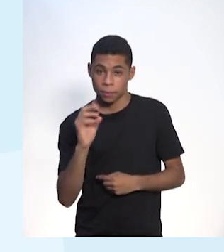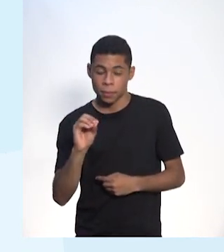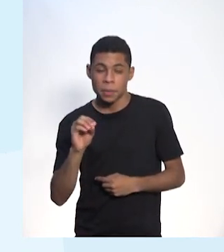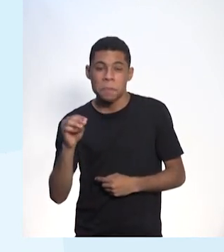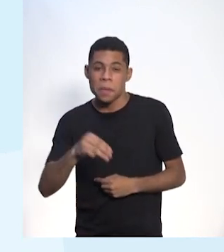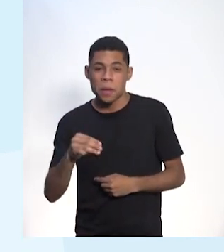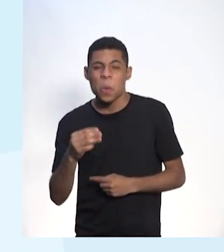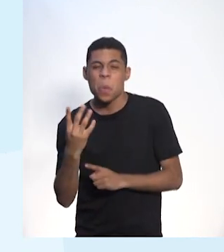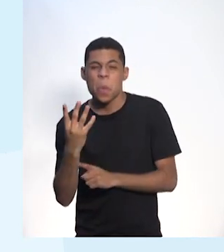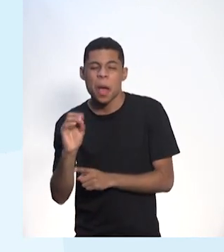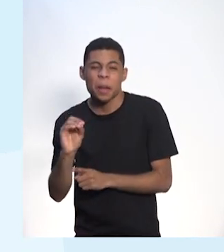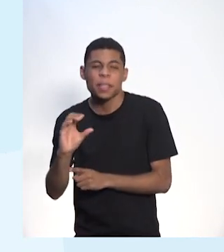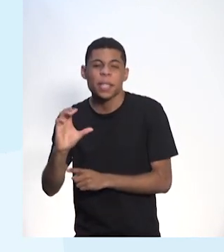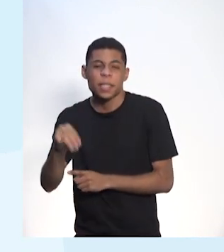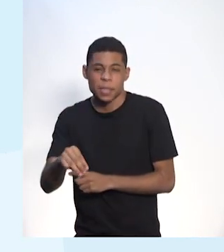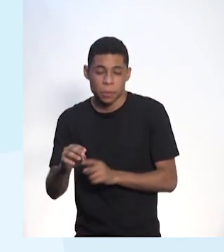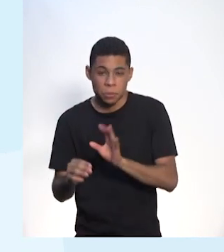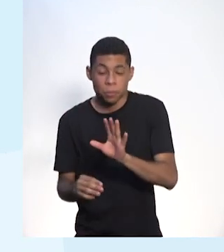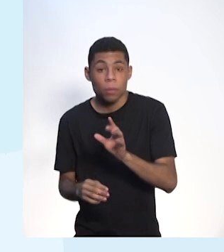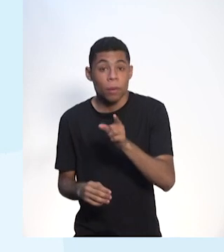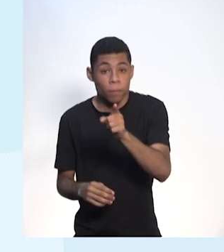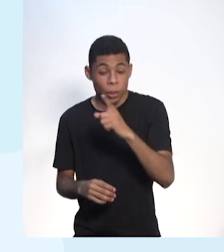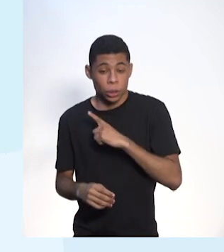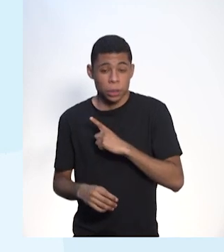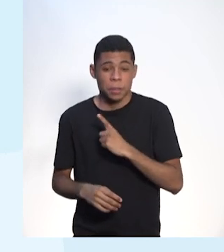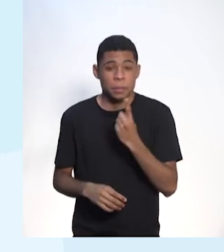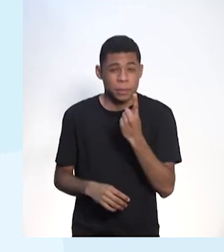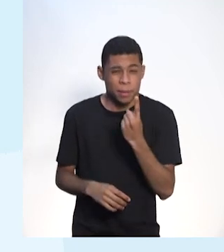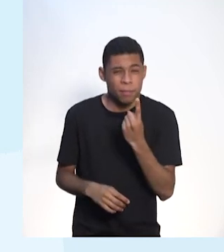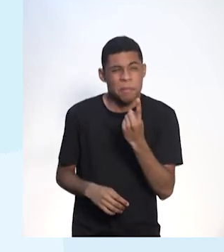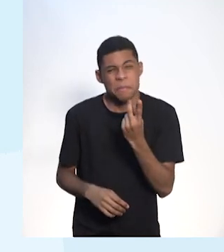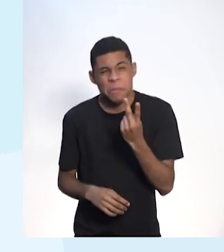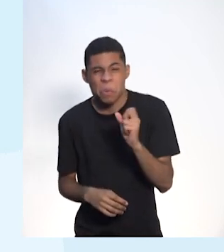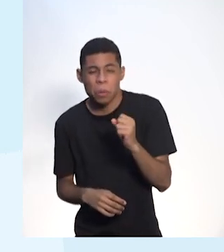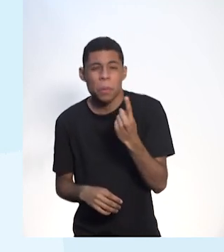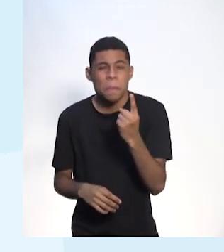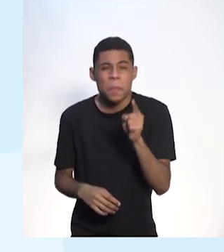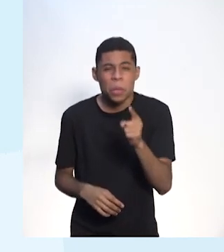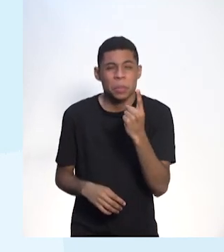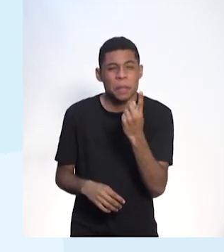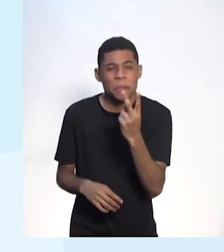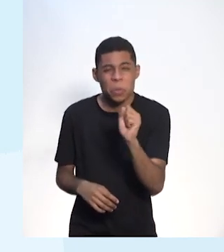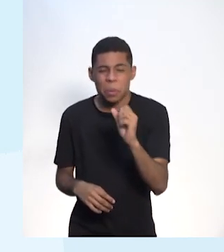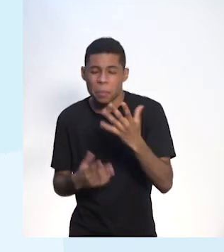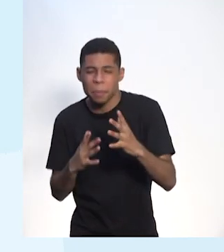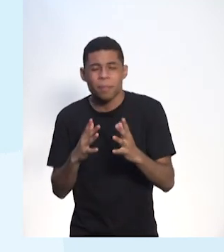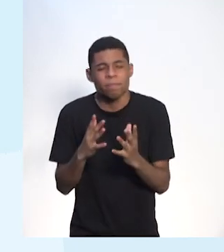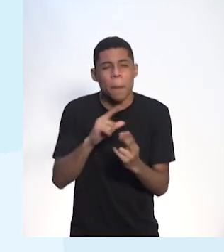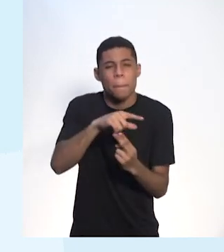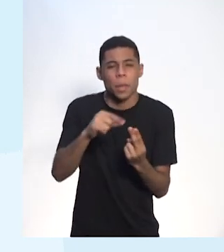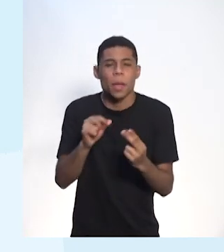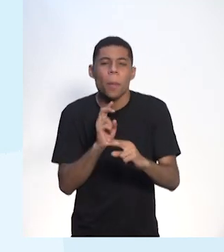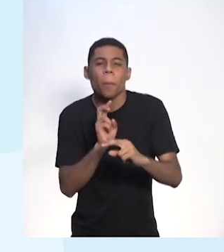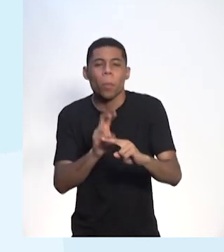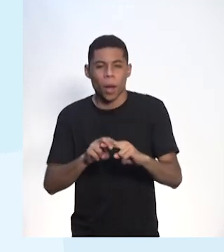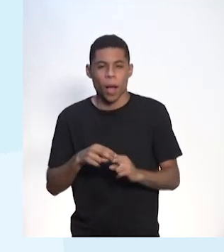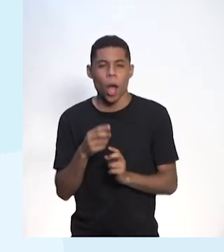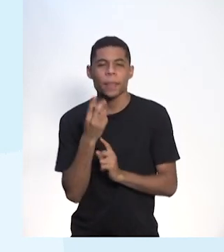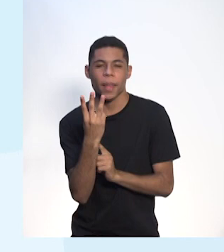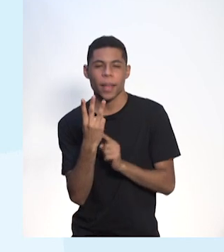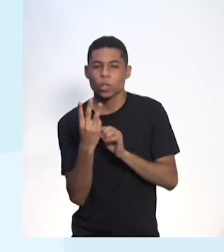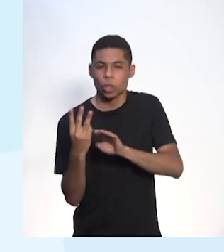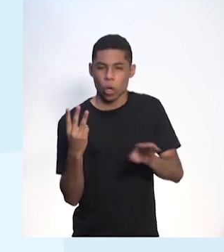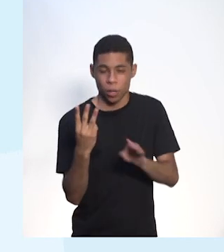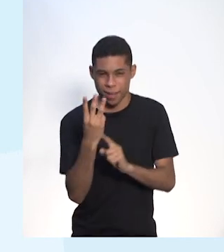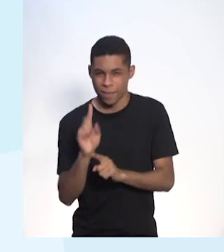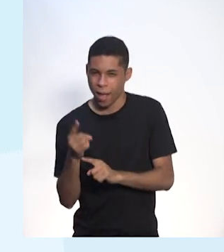né? Quem chegou no 1.128 muito provavelmente utilizou um valor arredondadinho, sem problema, entendeu o raciocínio, né? Não tem problema